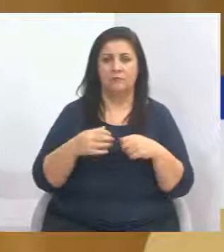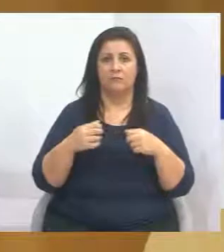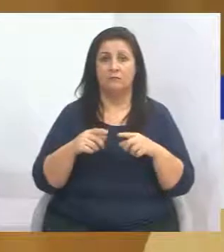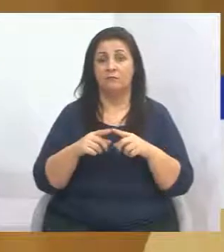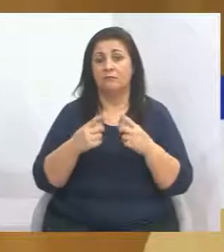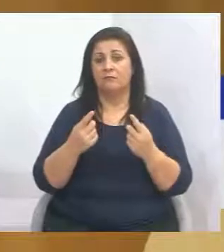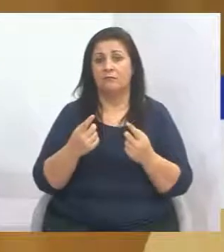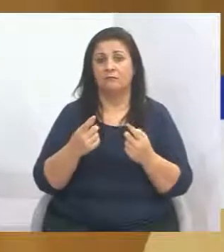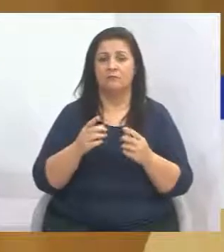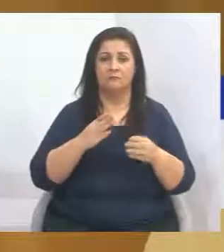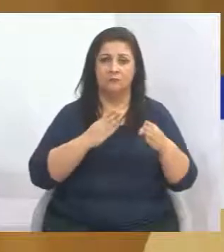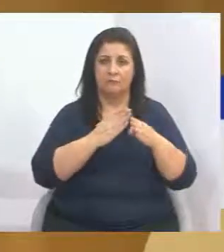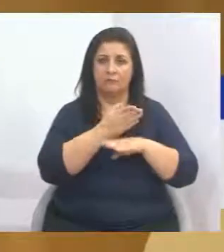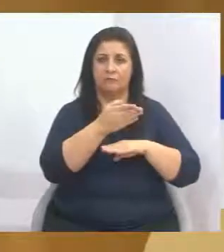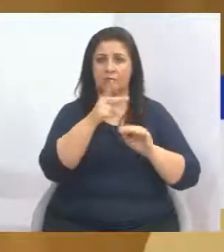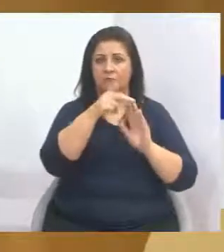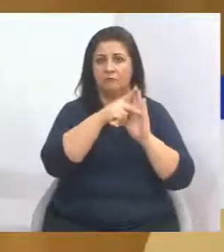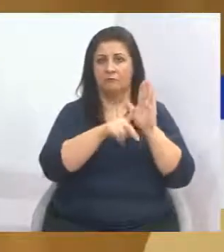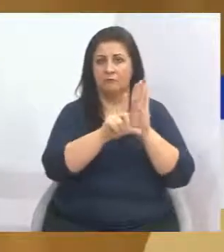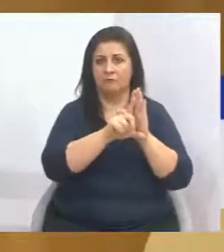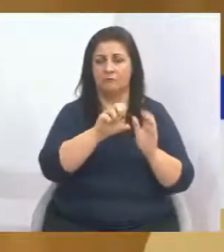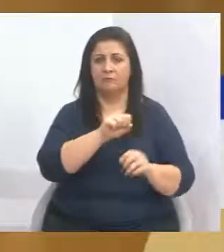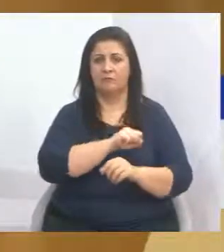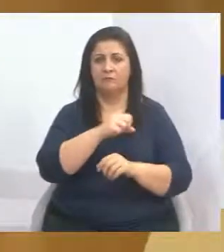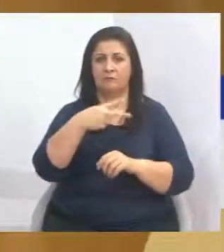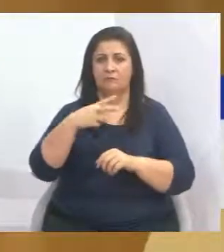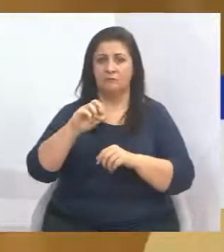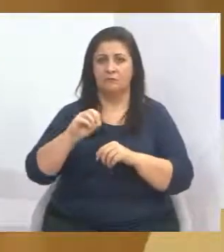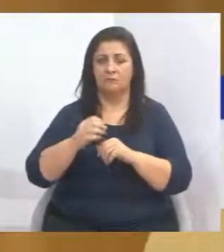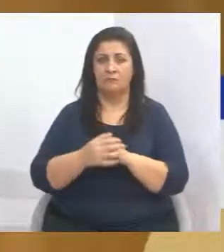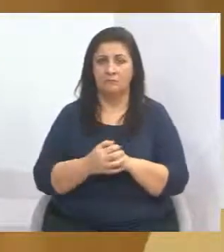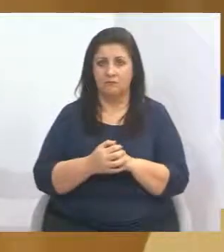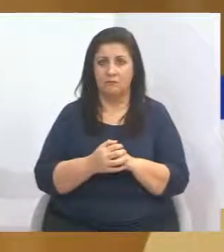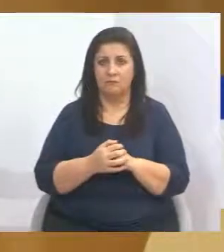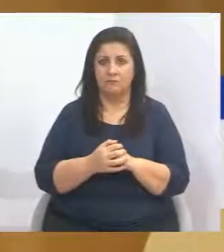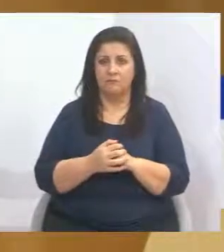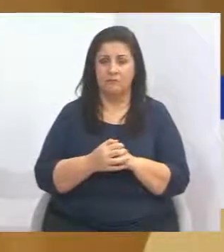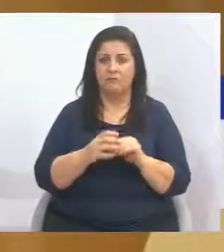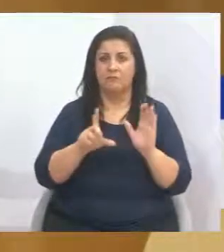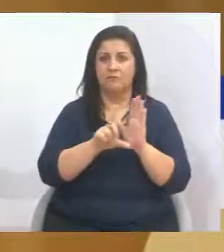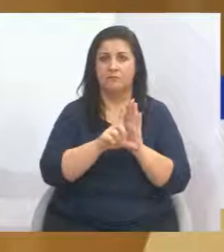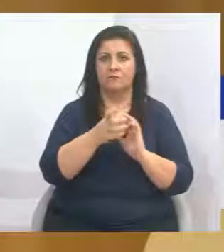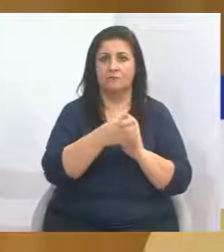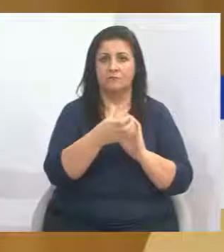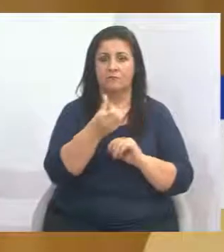projeto de lei número 20/2021, Lei